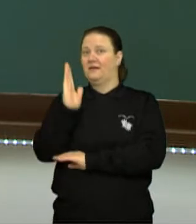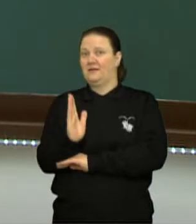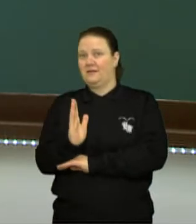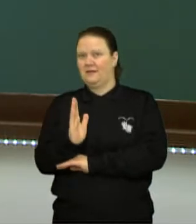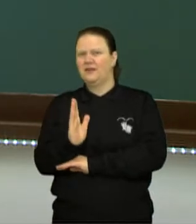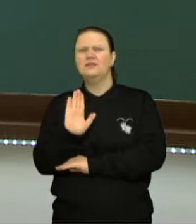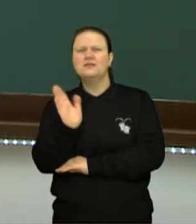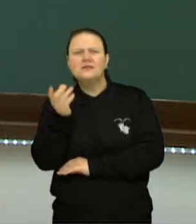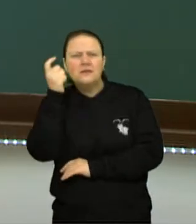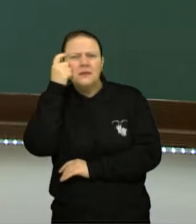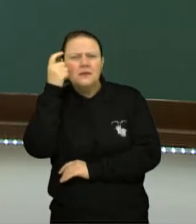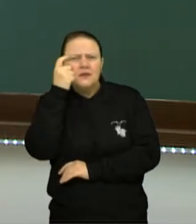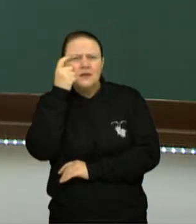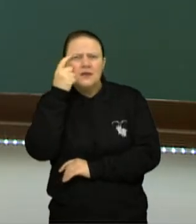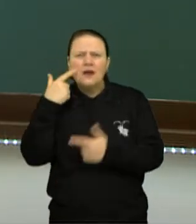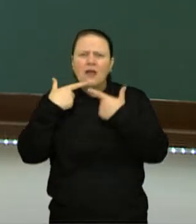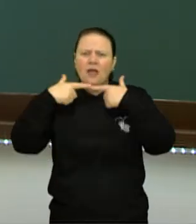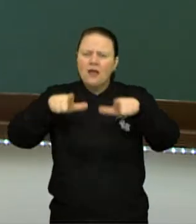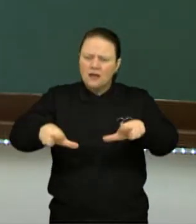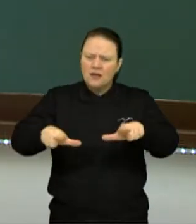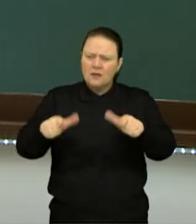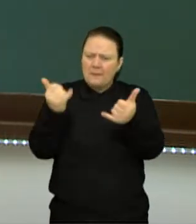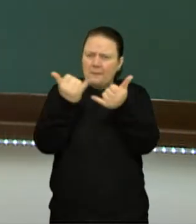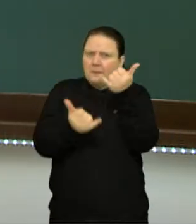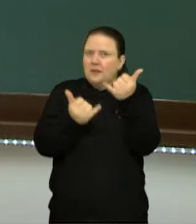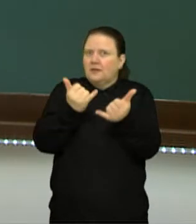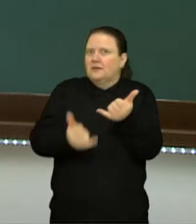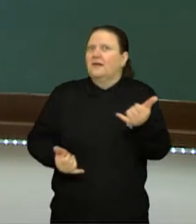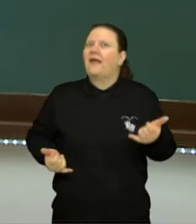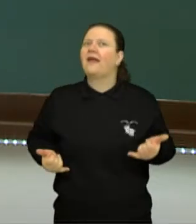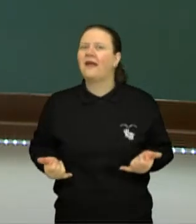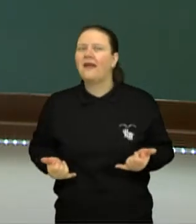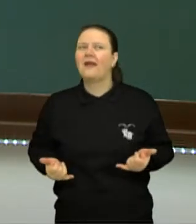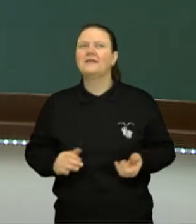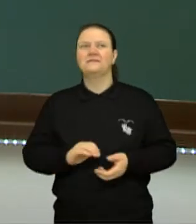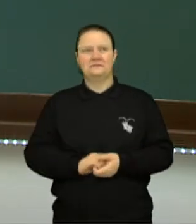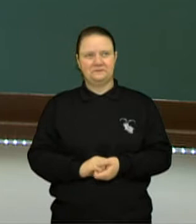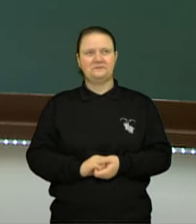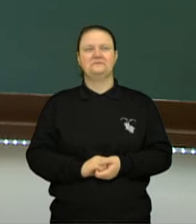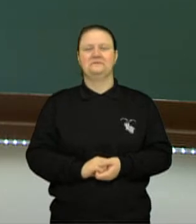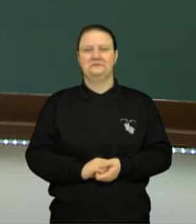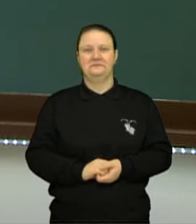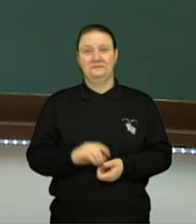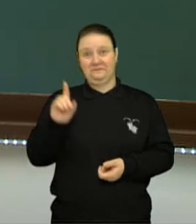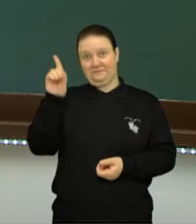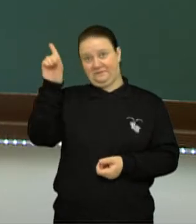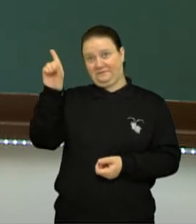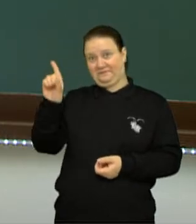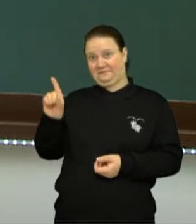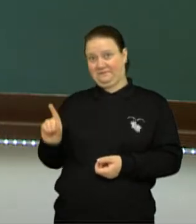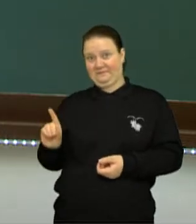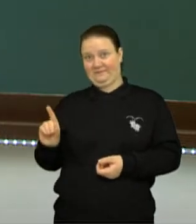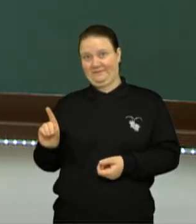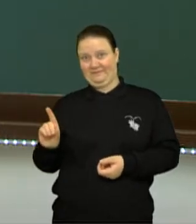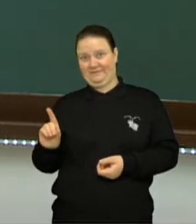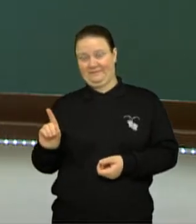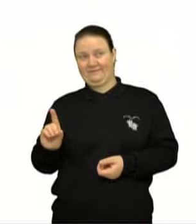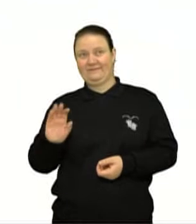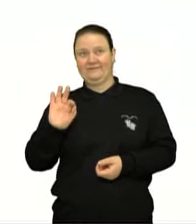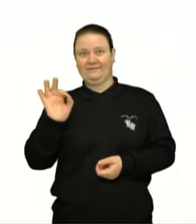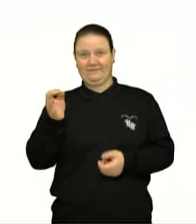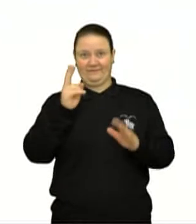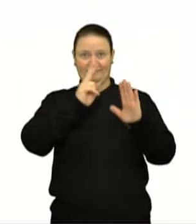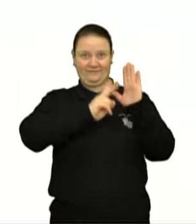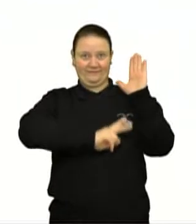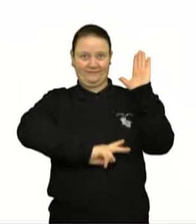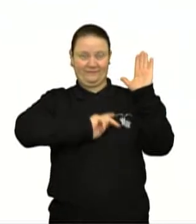pensaram por que essas línguas são tão parecidas? Aqui. Esto se debe, pues los